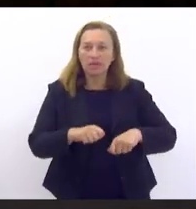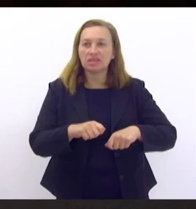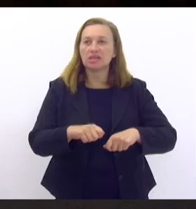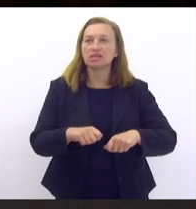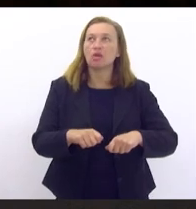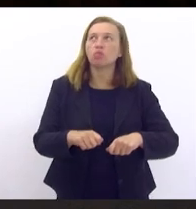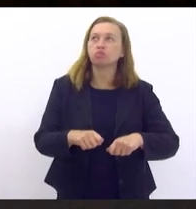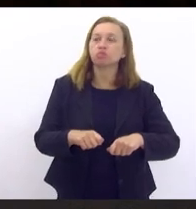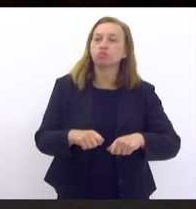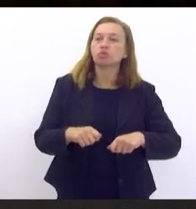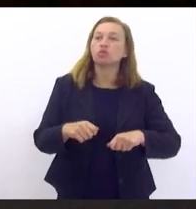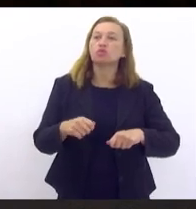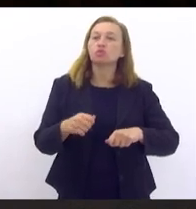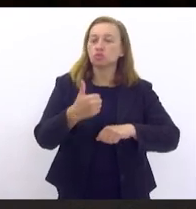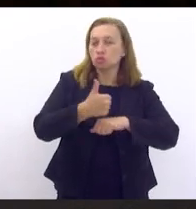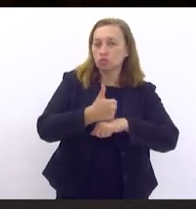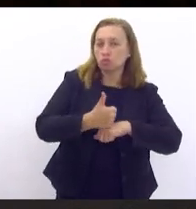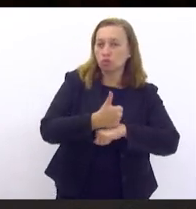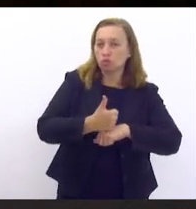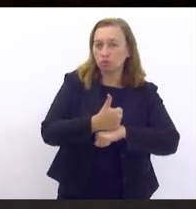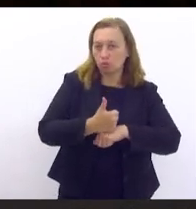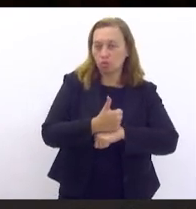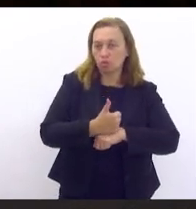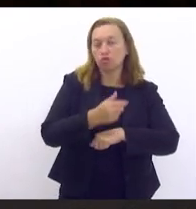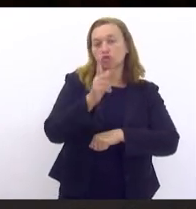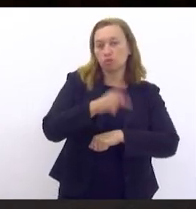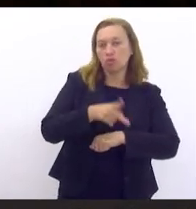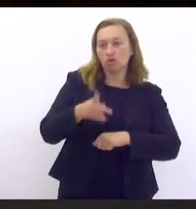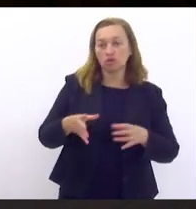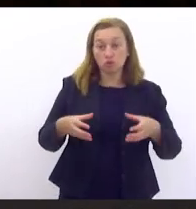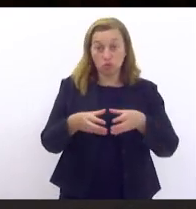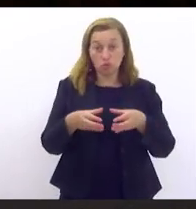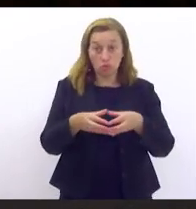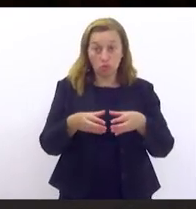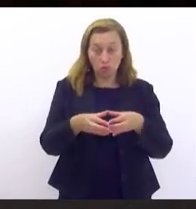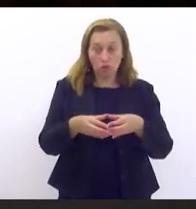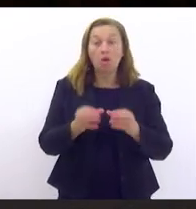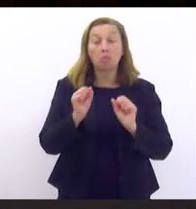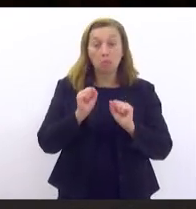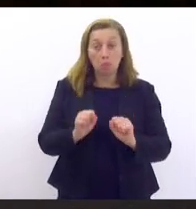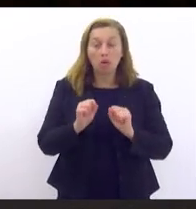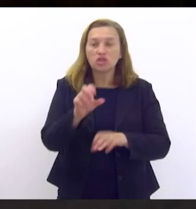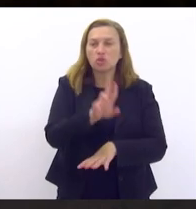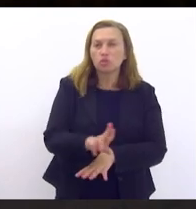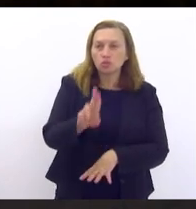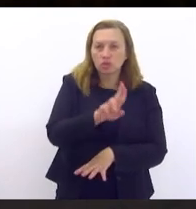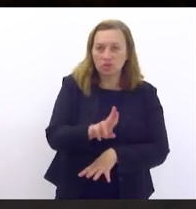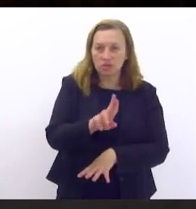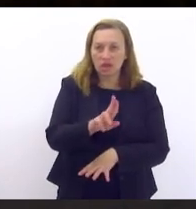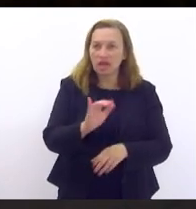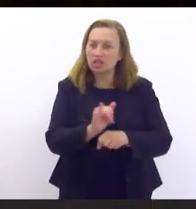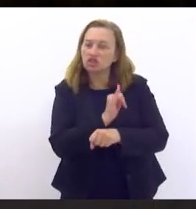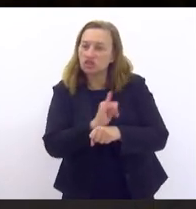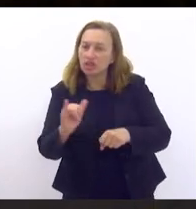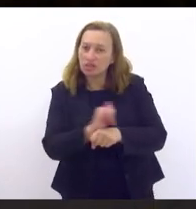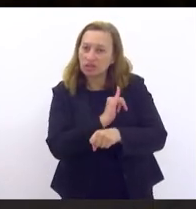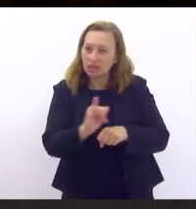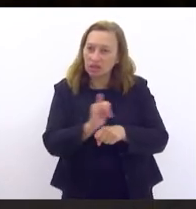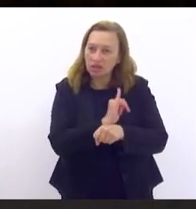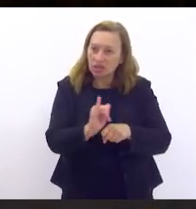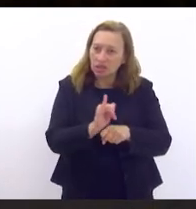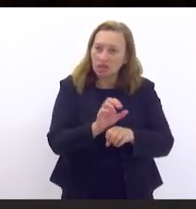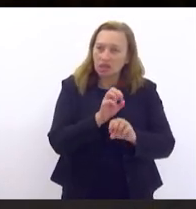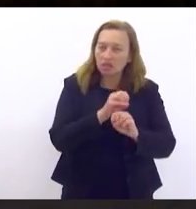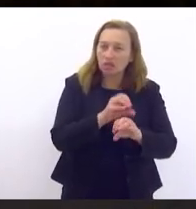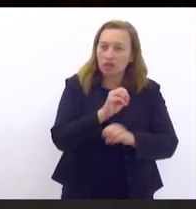da desse corpo né de professores para que eles possam utilizar ferramentas e levar a